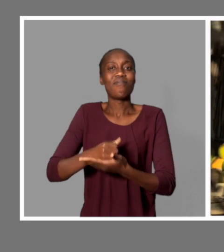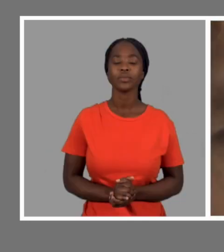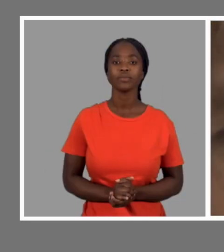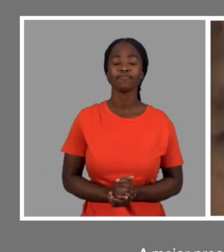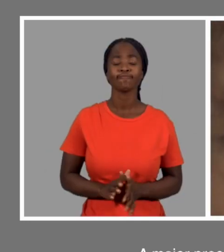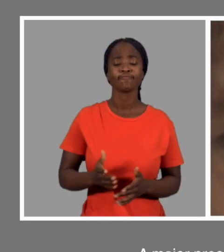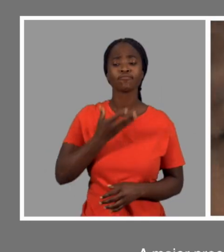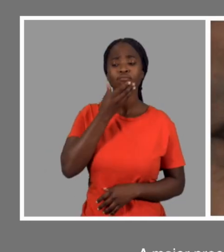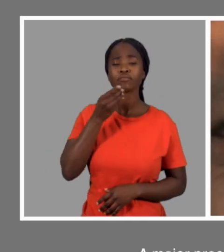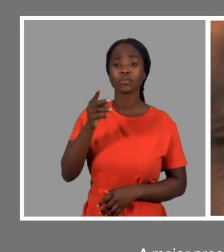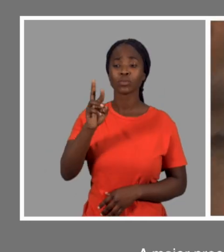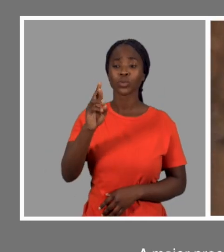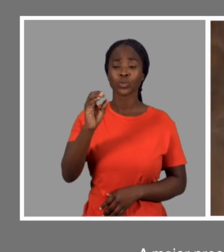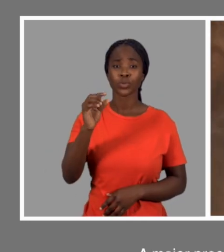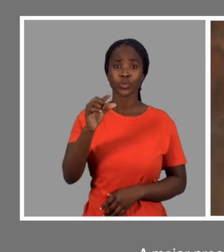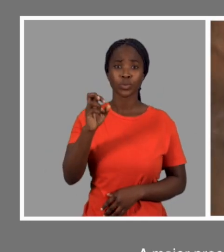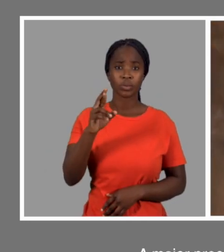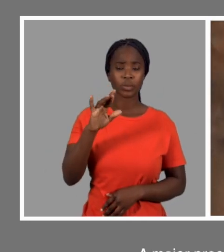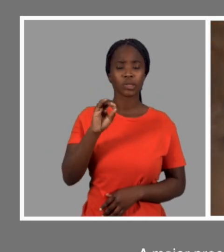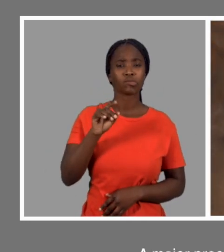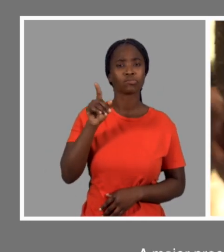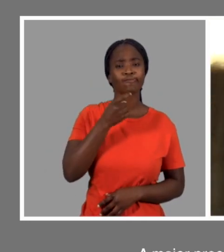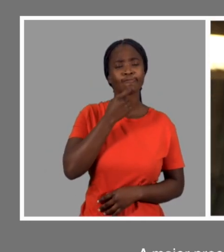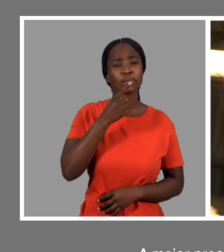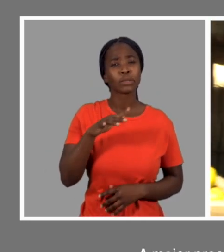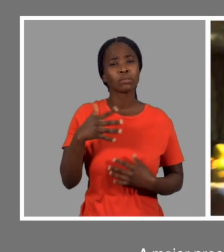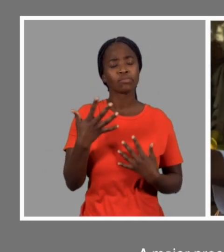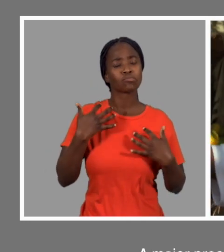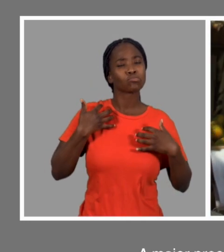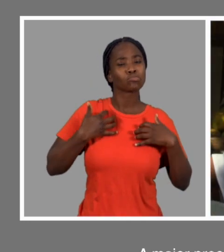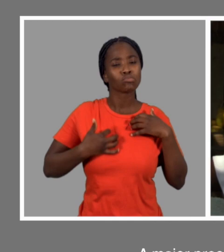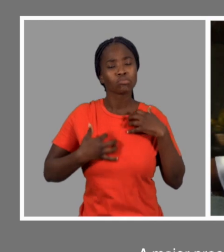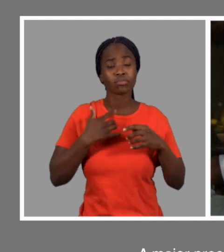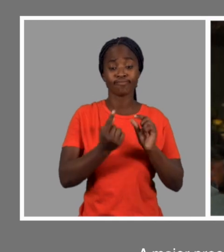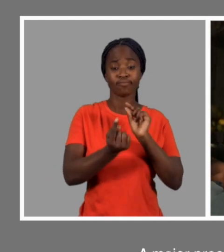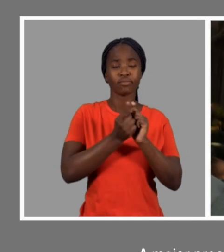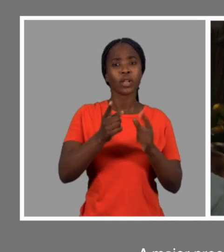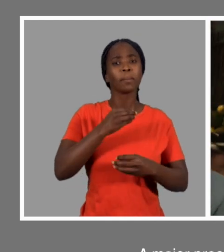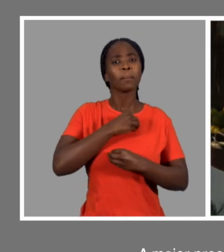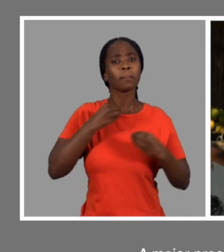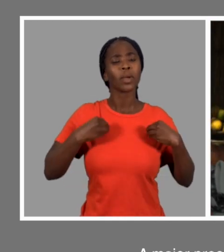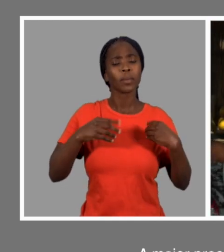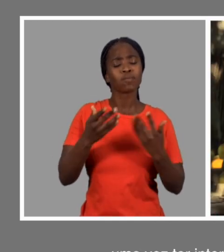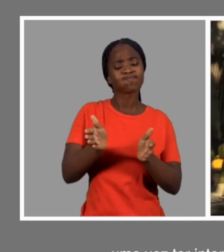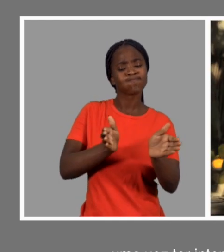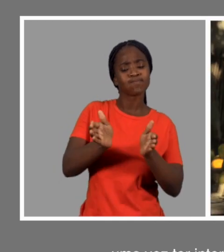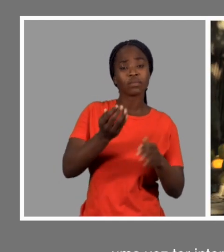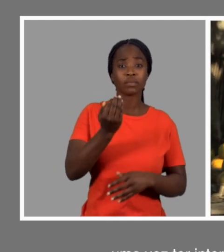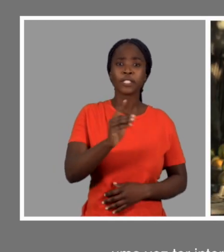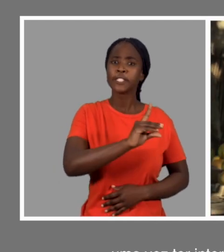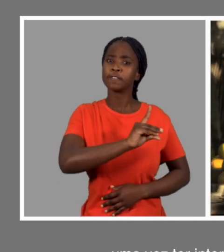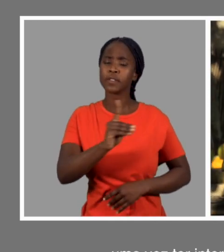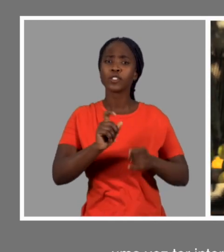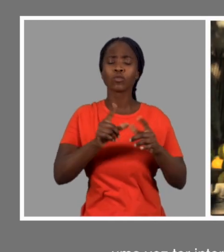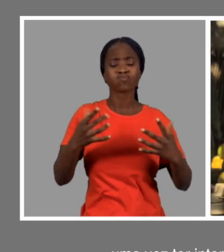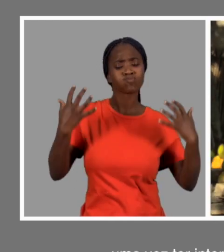assustentado. A maior preocupação do Sr. Rogério é encontrar cuidados médicos para o pequeno Nel Ditton, uma vez ter